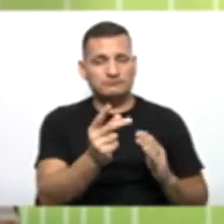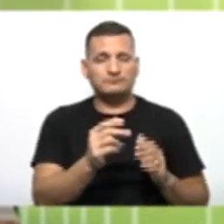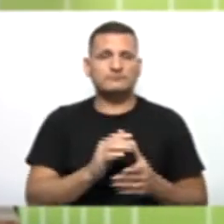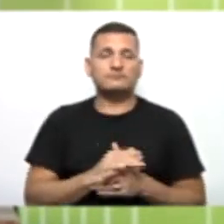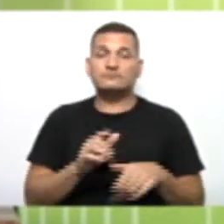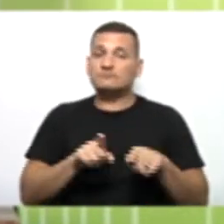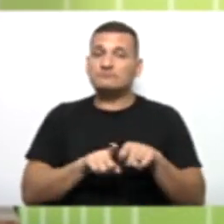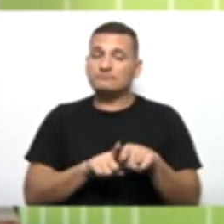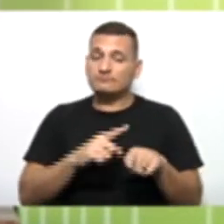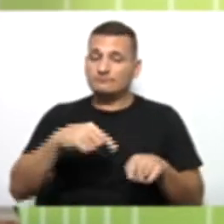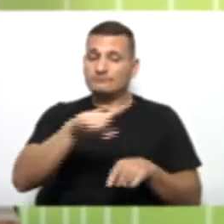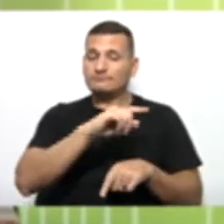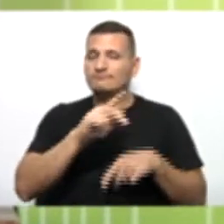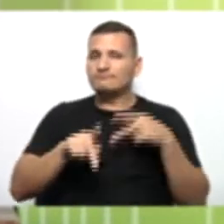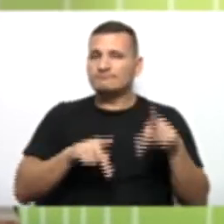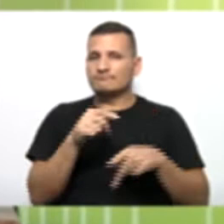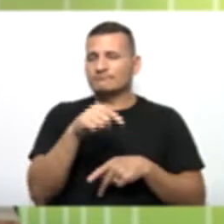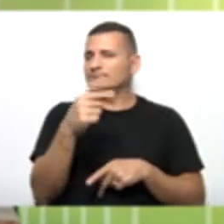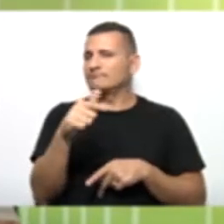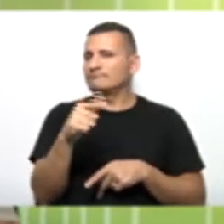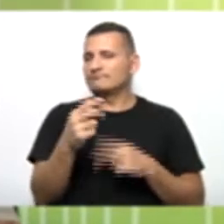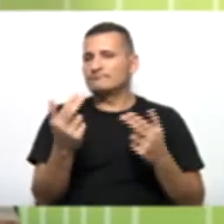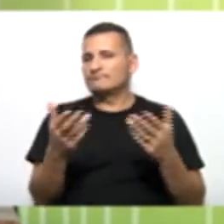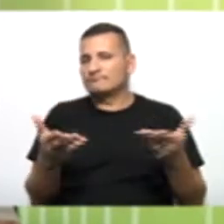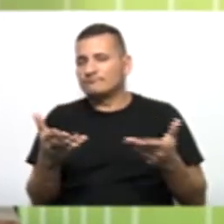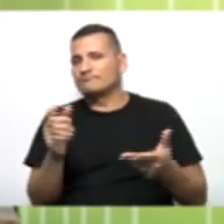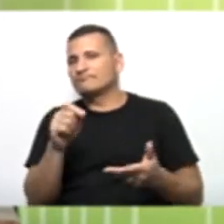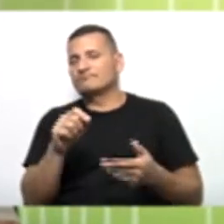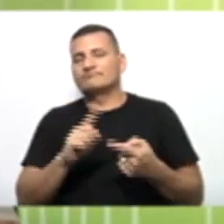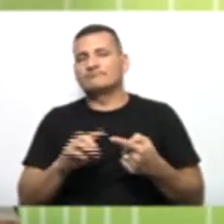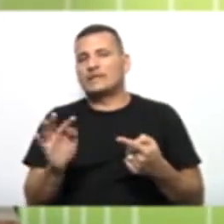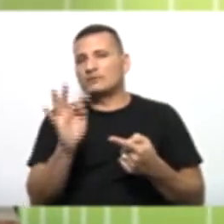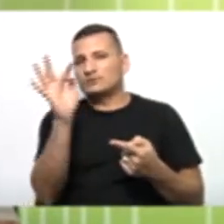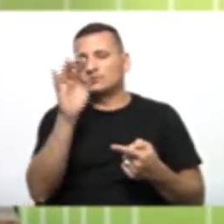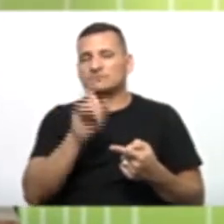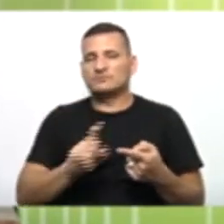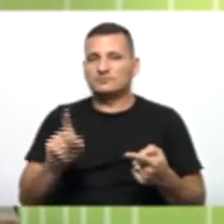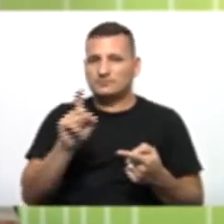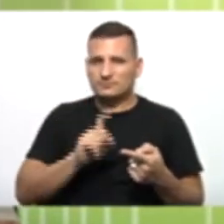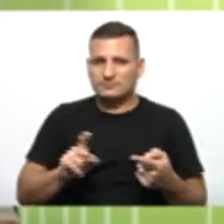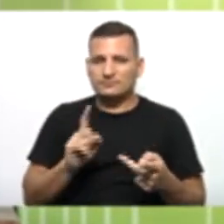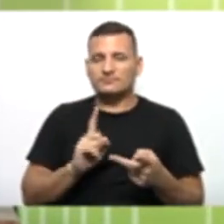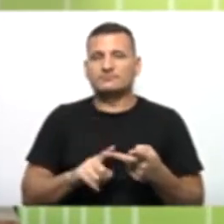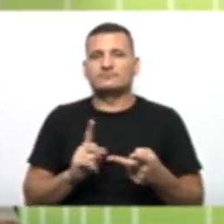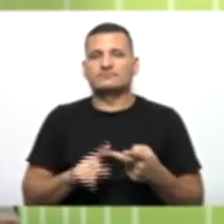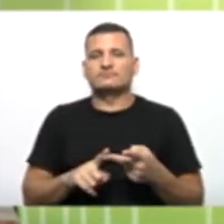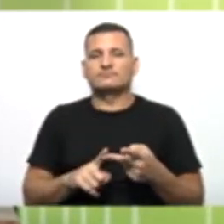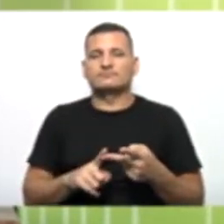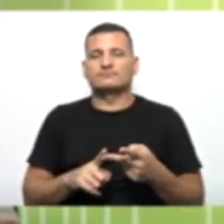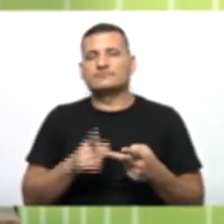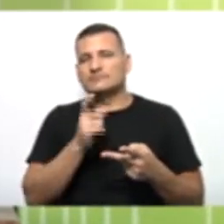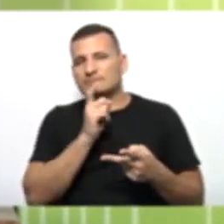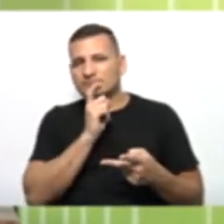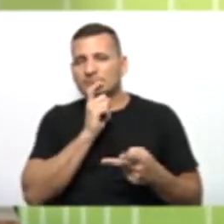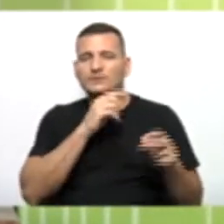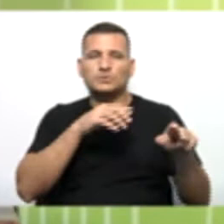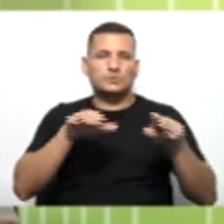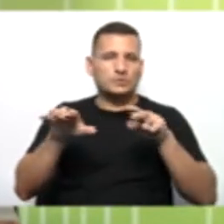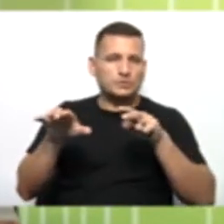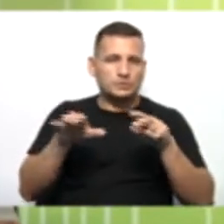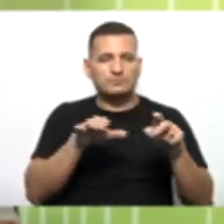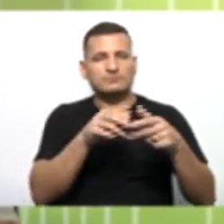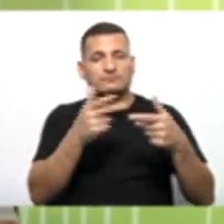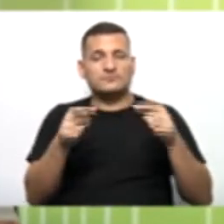tinham algumas coisas que nós temos hoje. Por exemplo, computadores, equipamentos de refrigeração, ar-condicionado, que